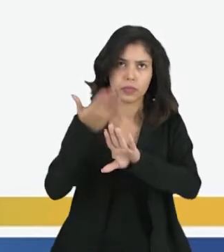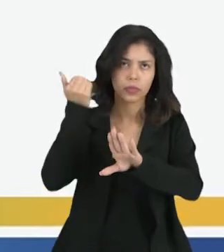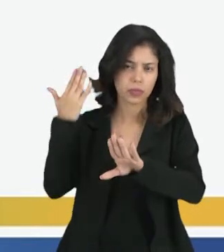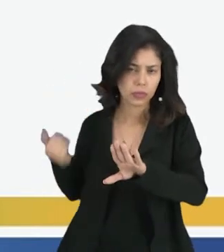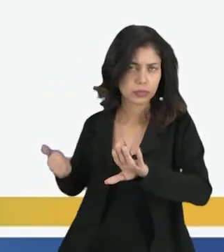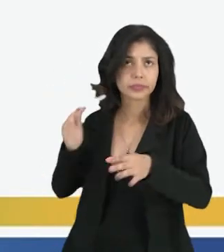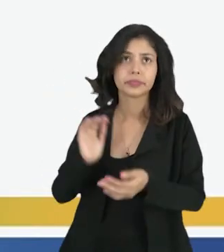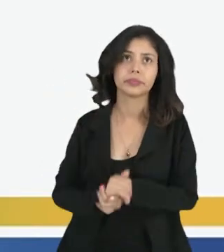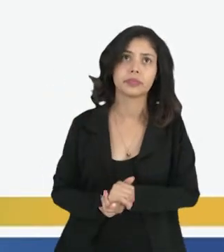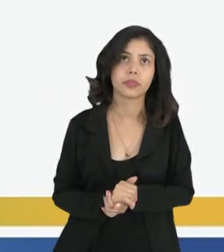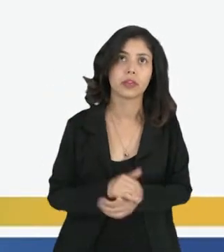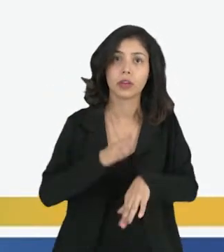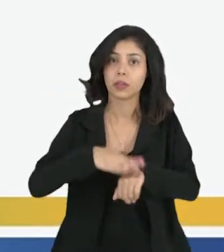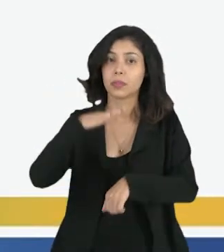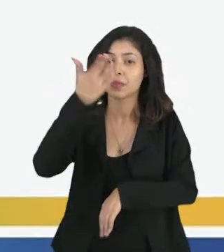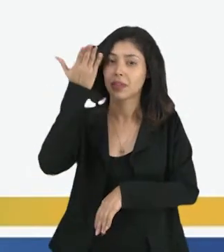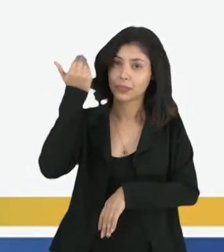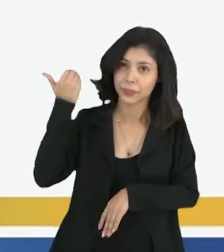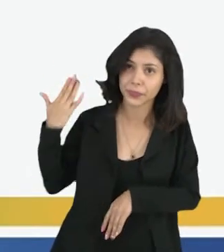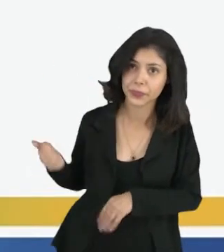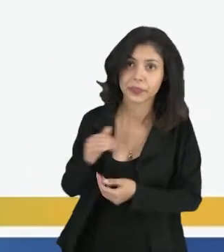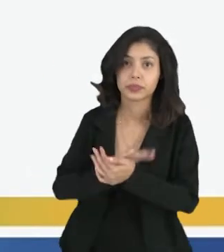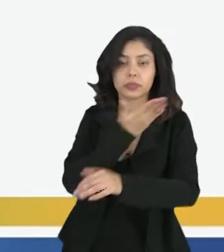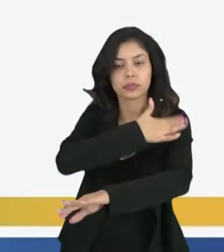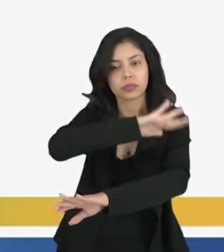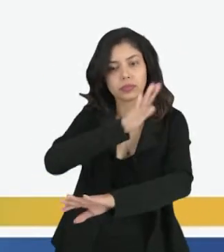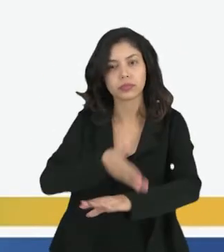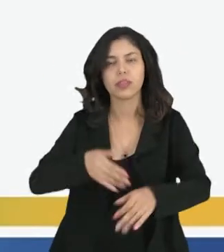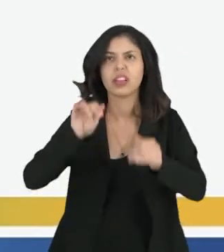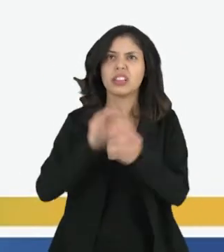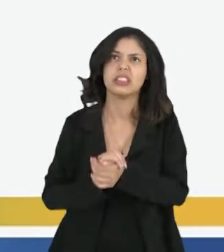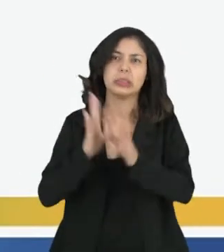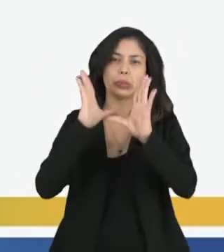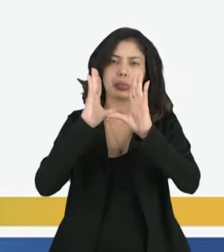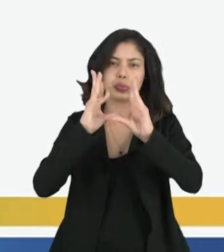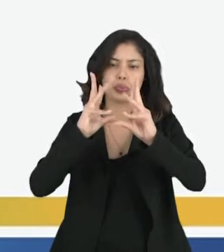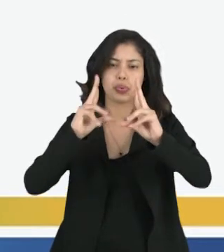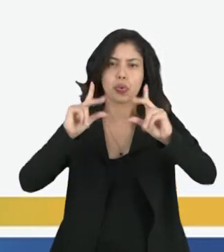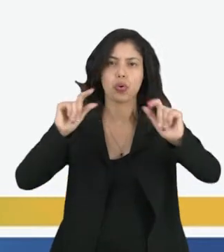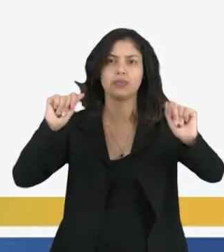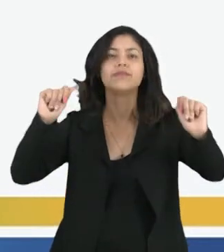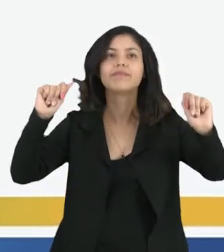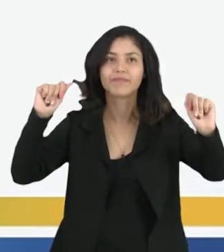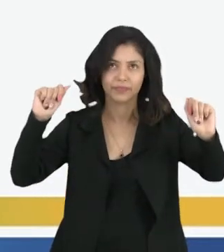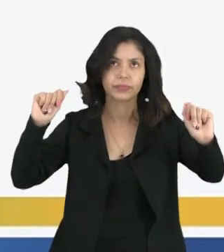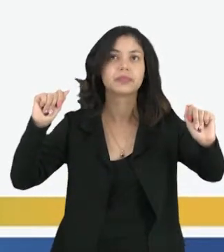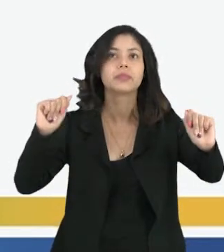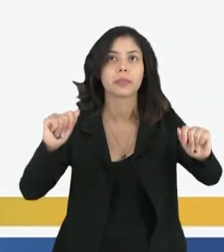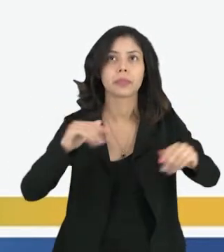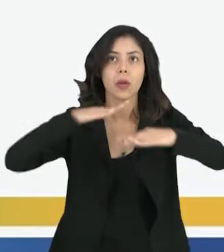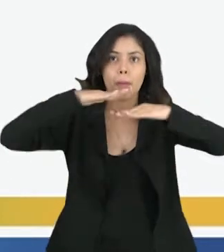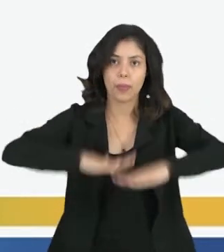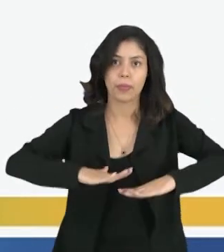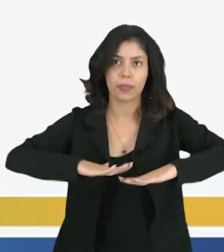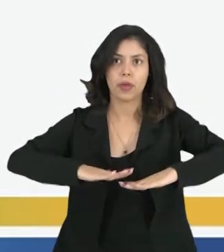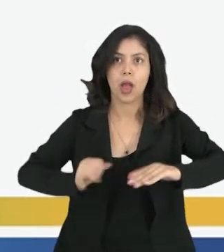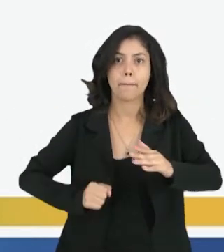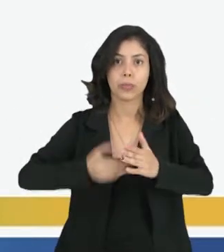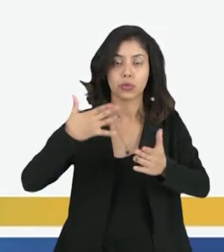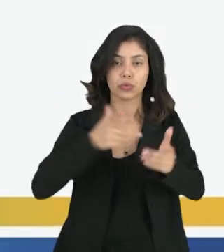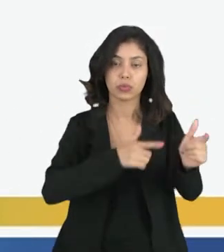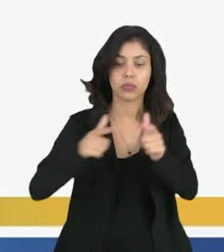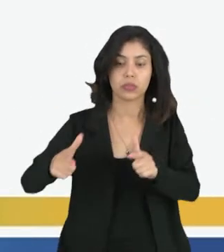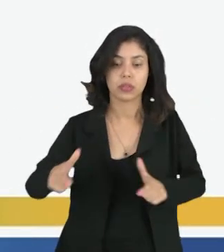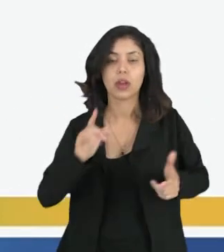ou seja, quanto mais antigo é o relevo, mais desgastado é. Então ele tende a ser achatado em muitos lugares